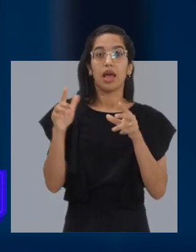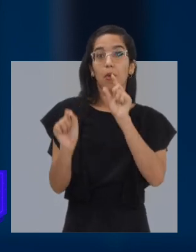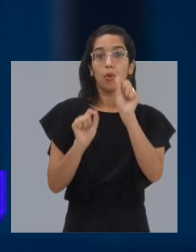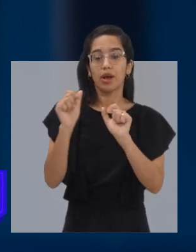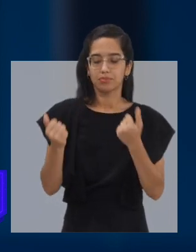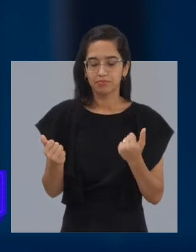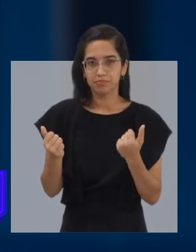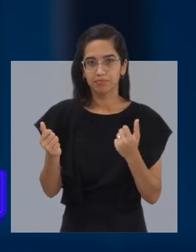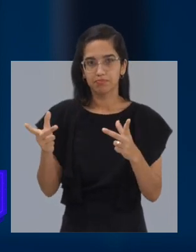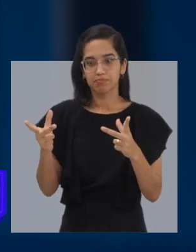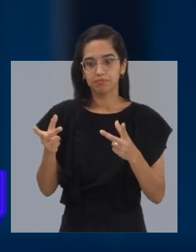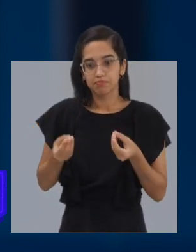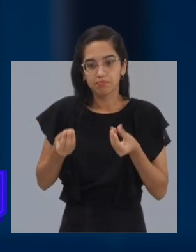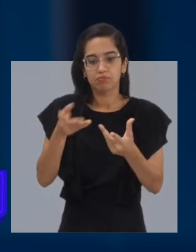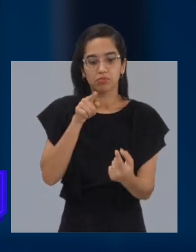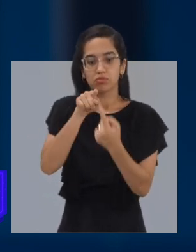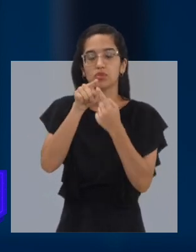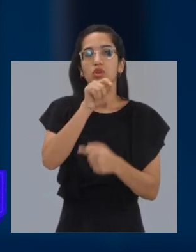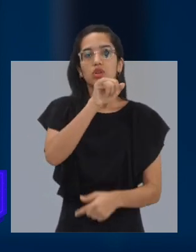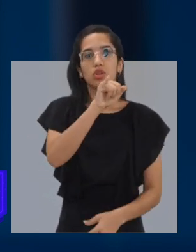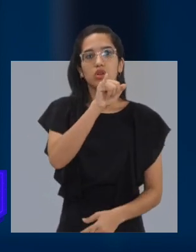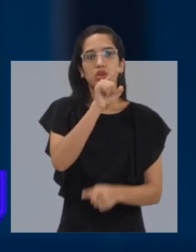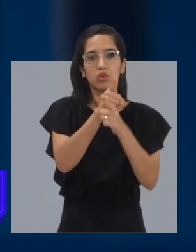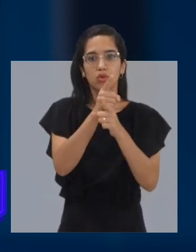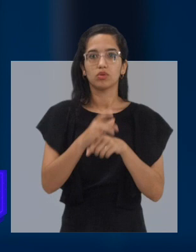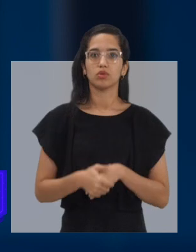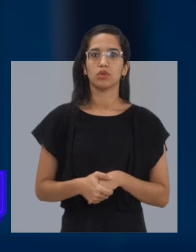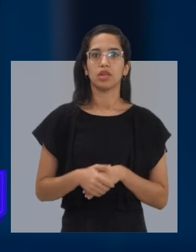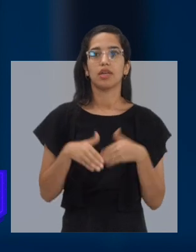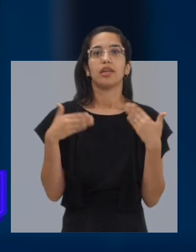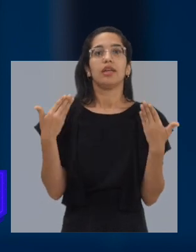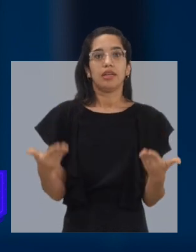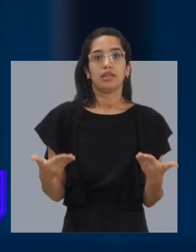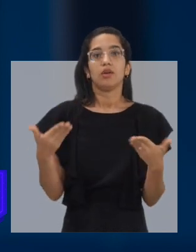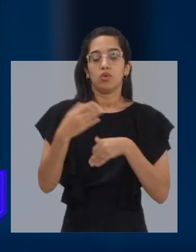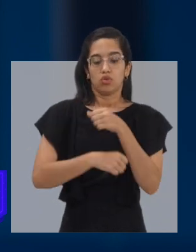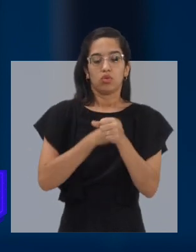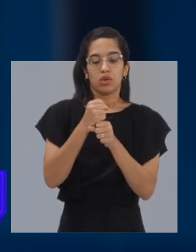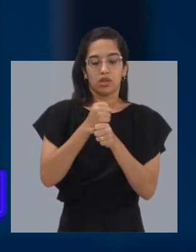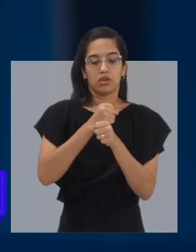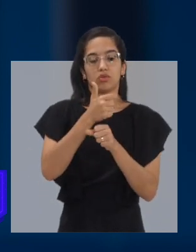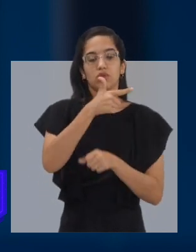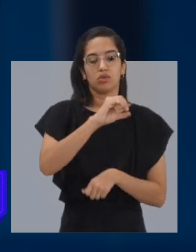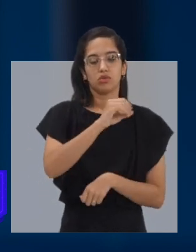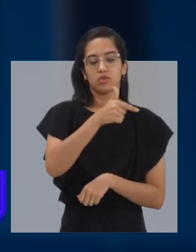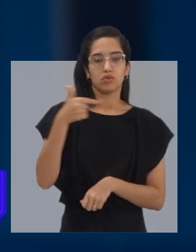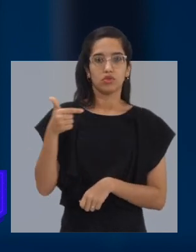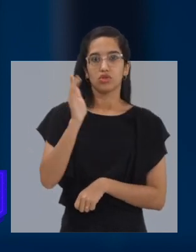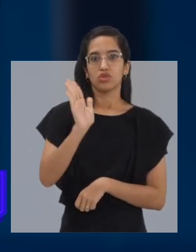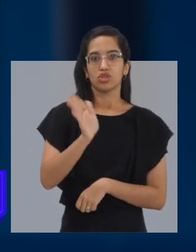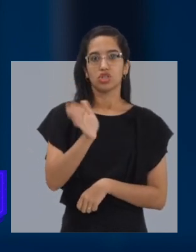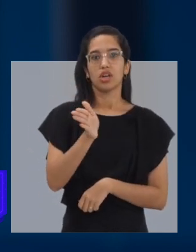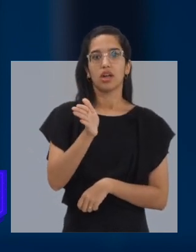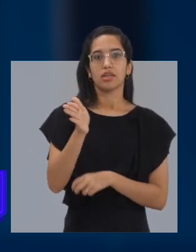a essa proposta do ICOM. Então, este ano, em 2022, é a 20ª Semana Nacional do